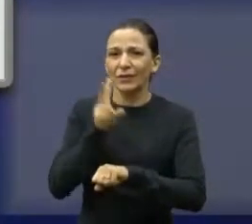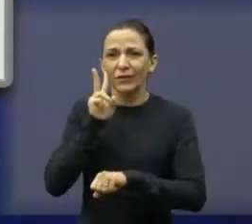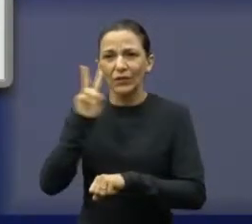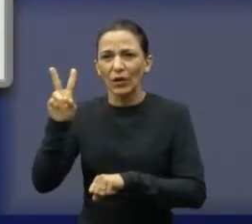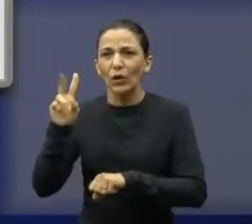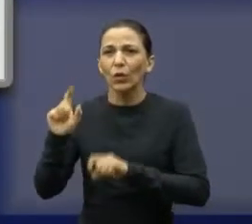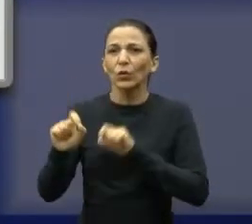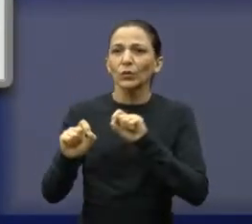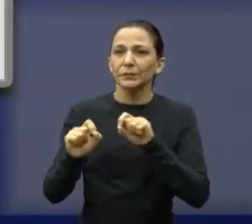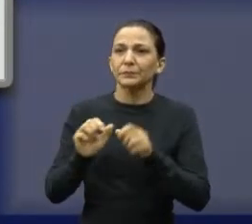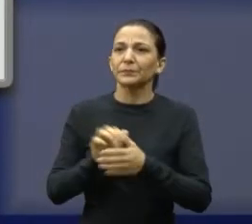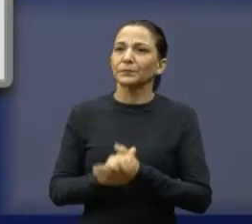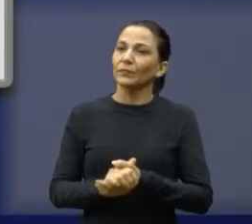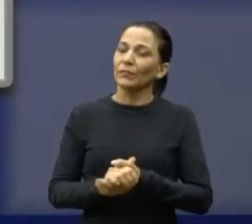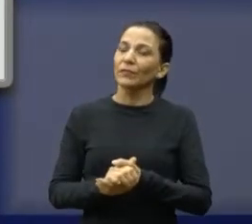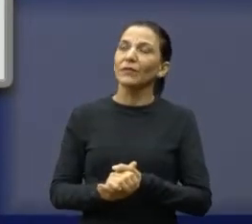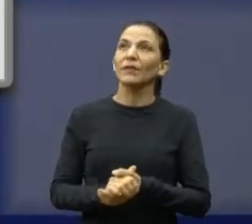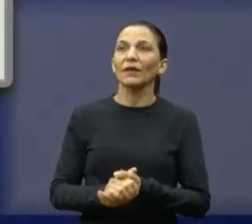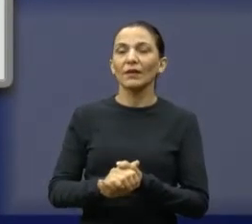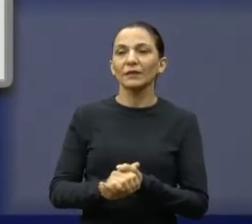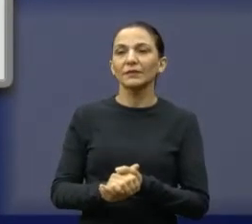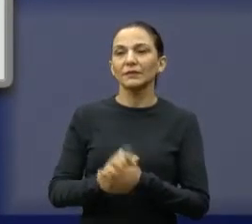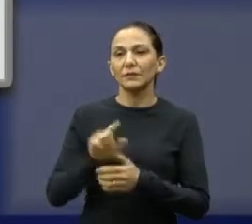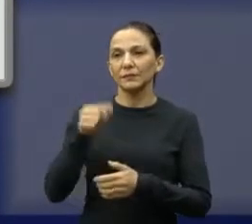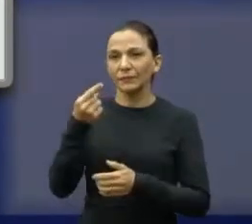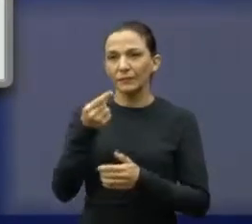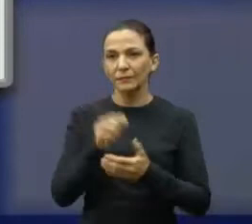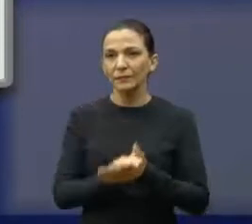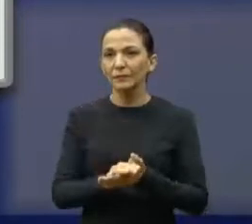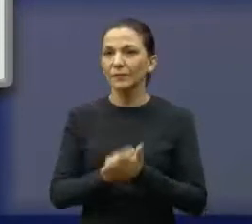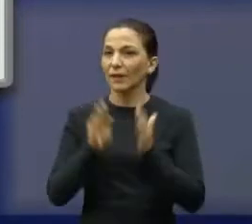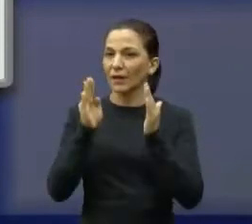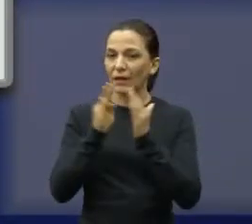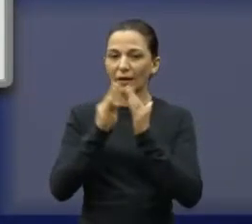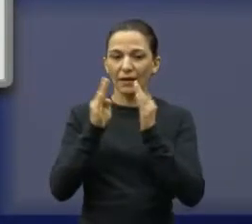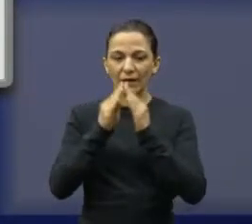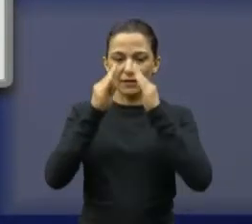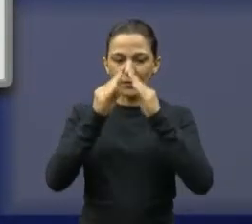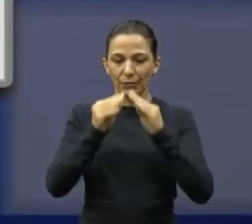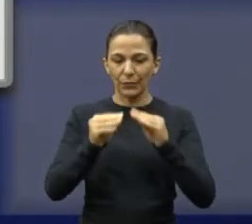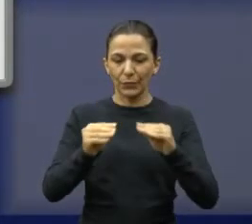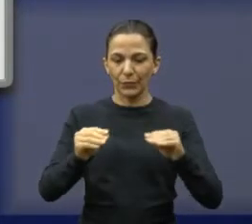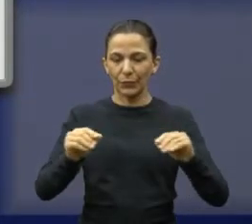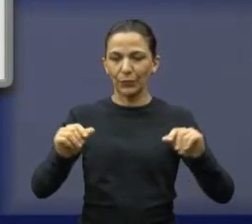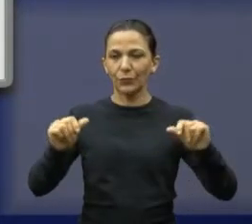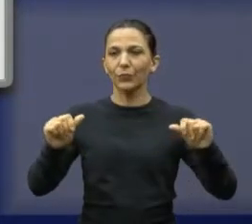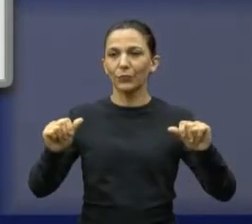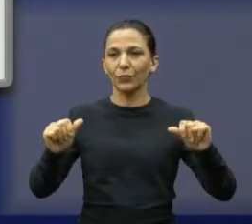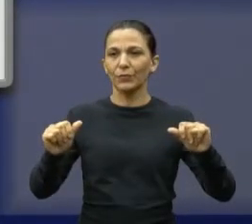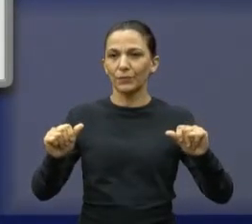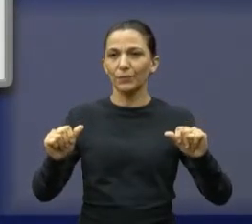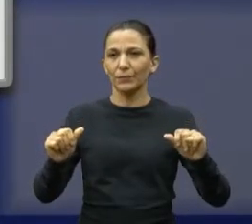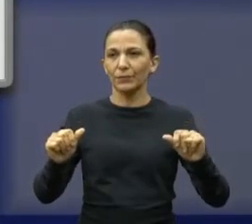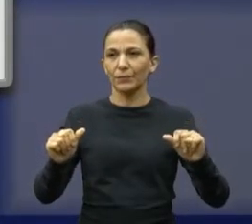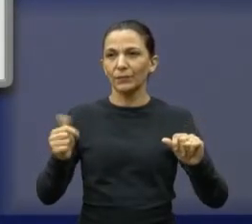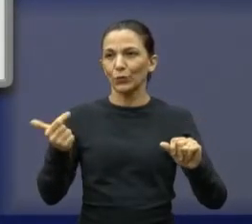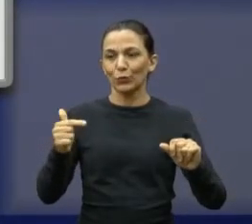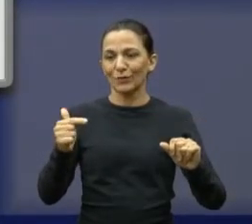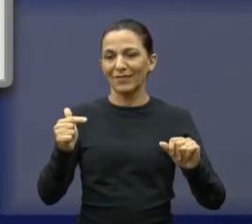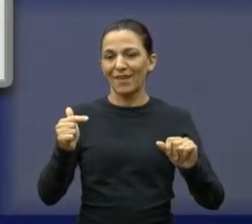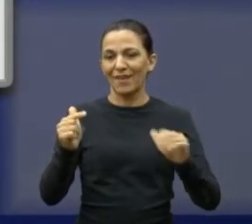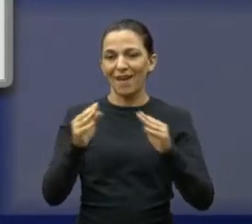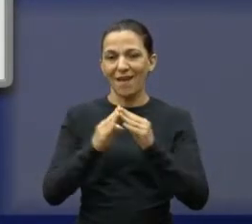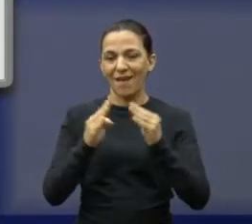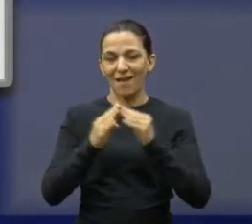acompanhamos, e graças a Deus, a próxima foto aí, estive lá ontem, a casa foi demolida, e o Gerson